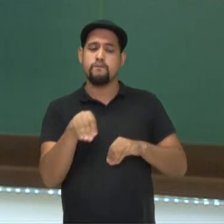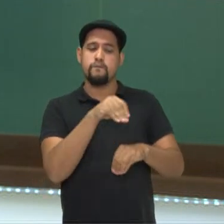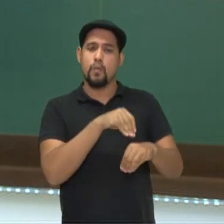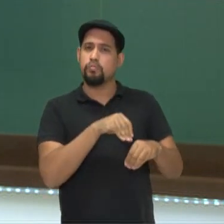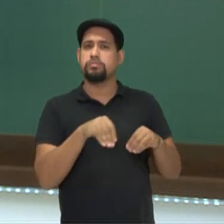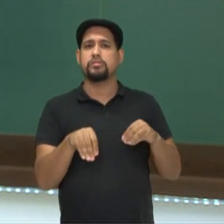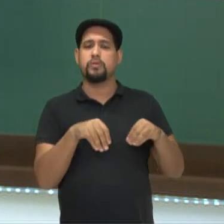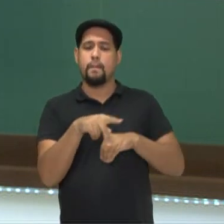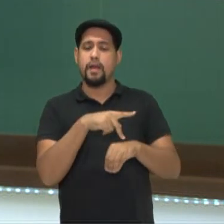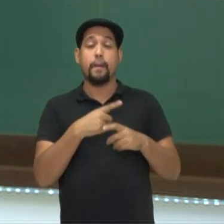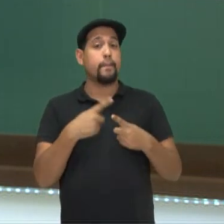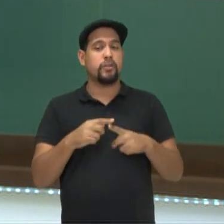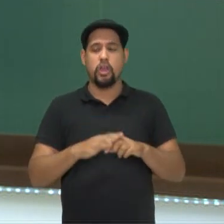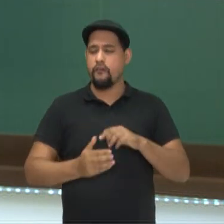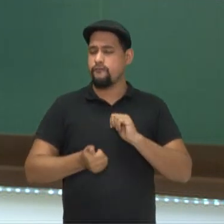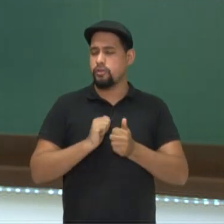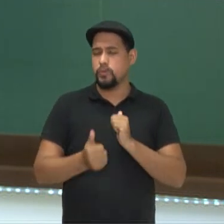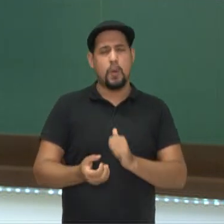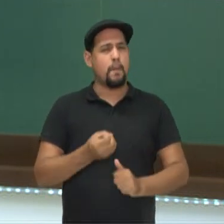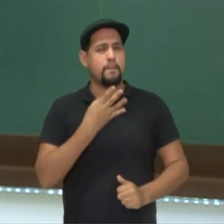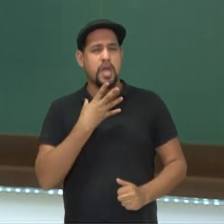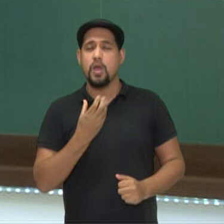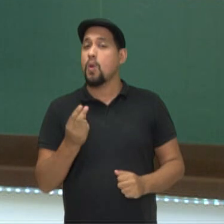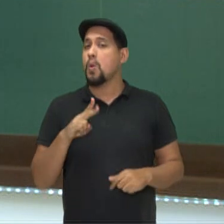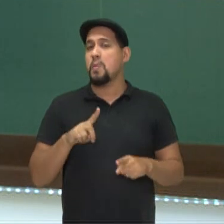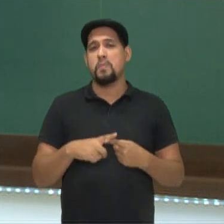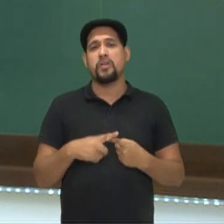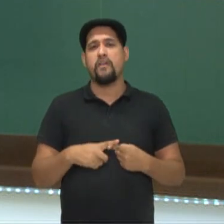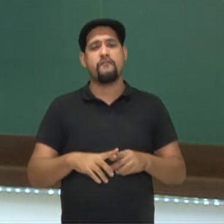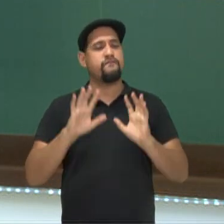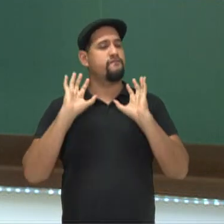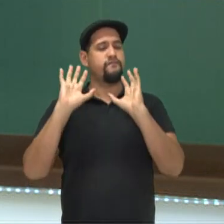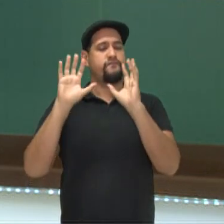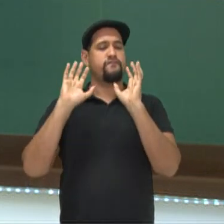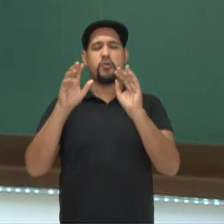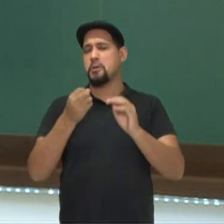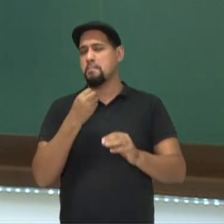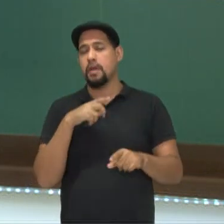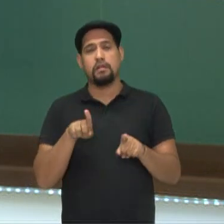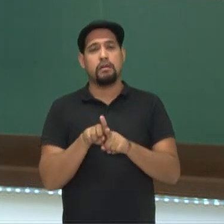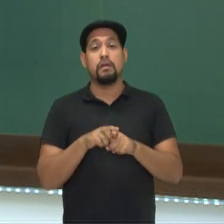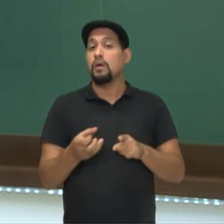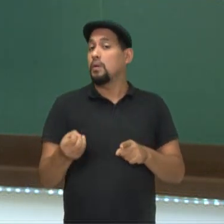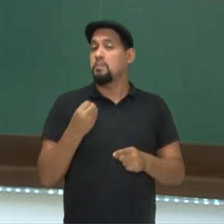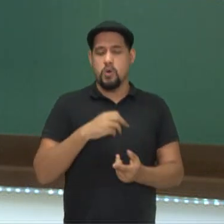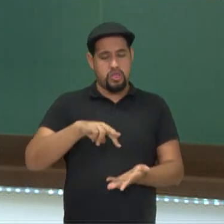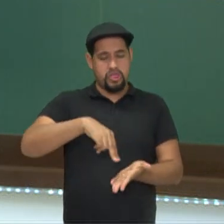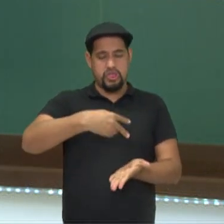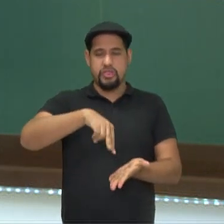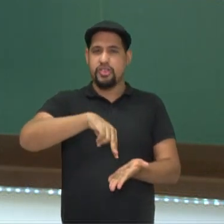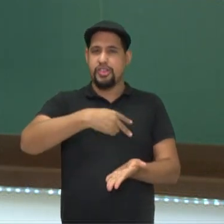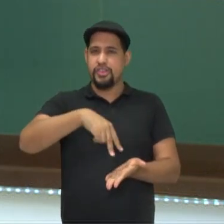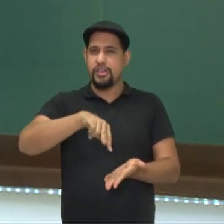porque são chamados, porque jogam bem futebol, ou porque jogam bem vôlei, ou porque são boas dançarinas em ginástica